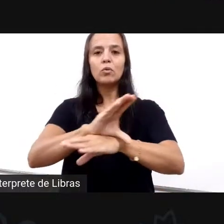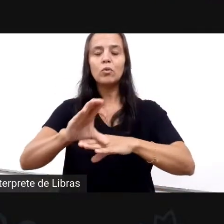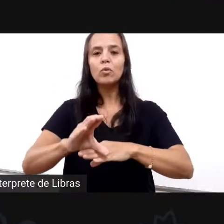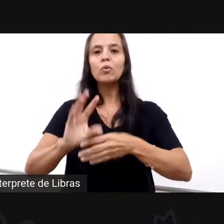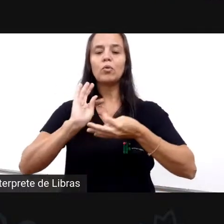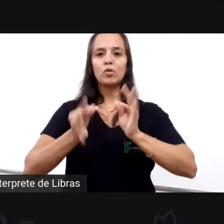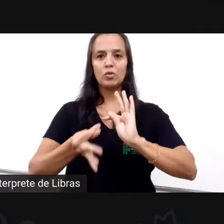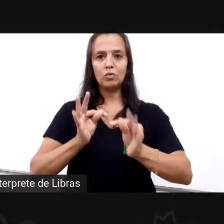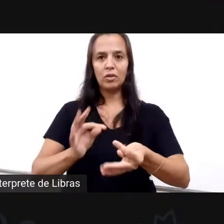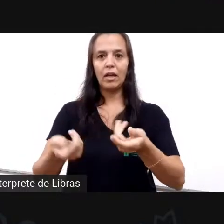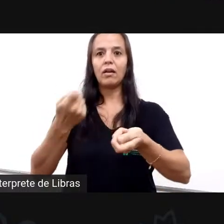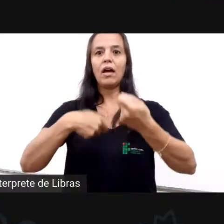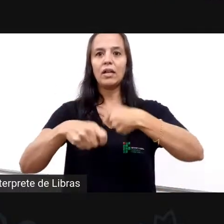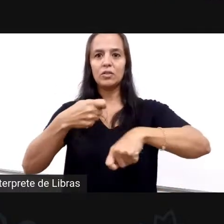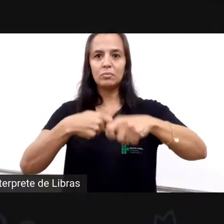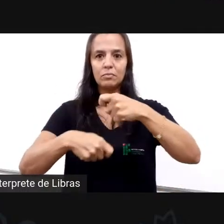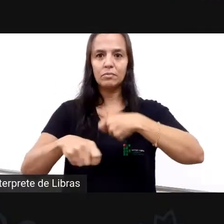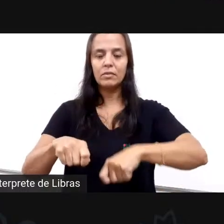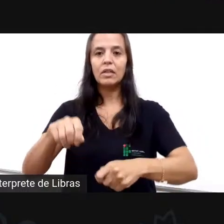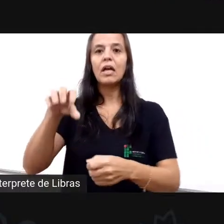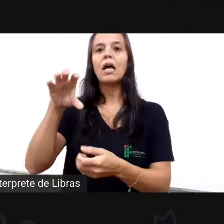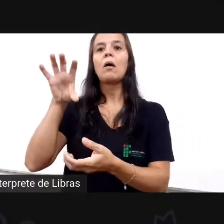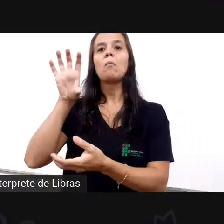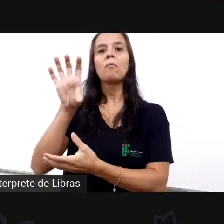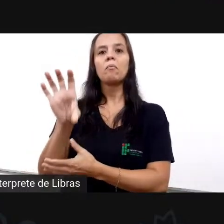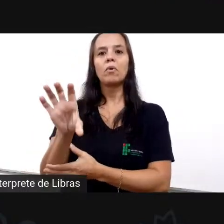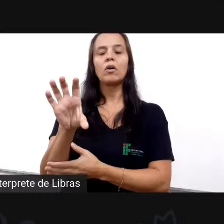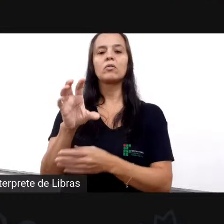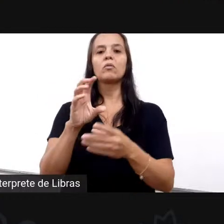em administração da modalidade EAD